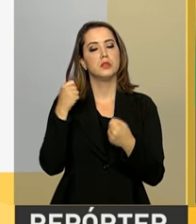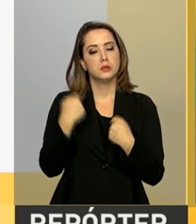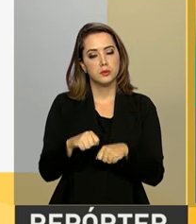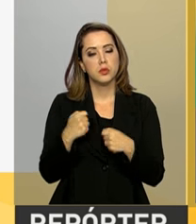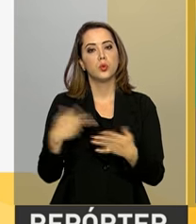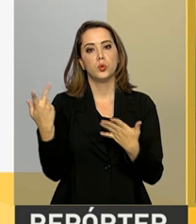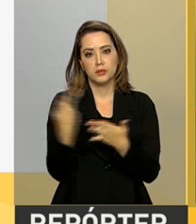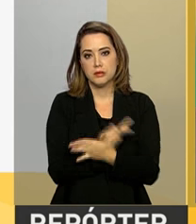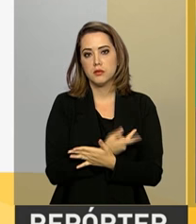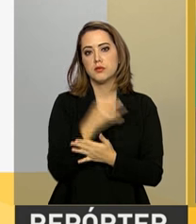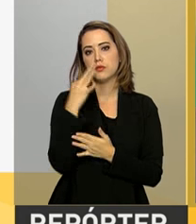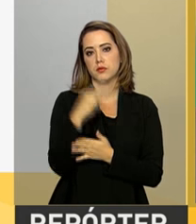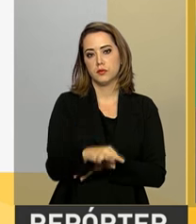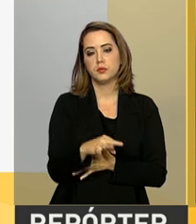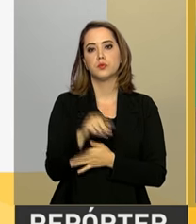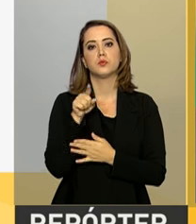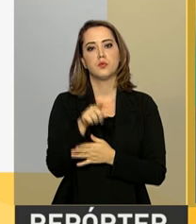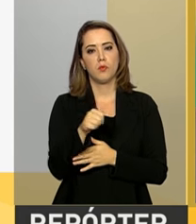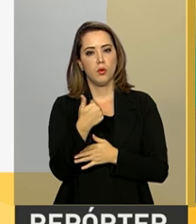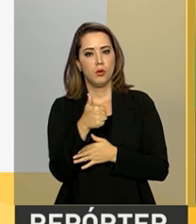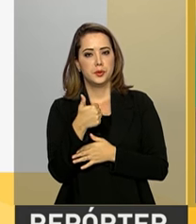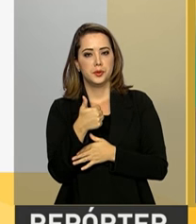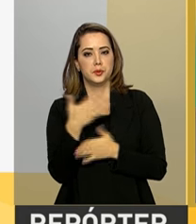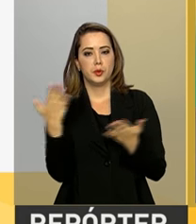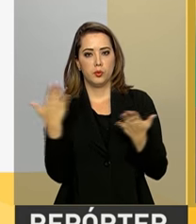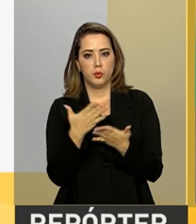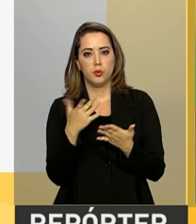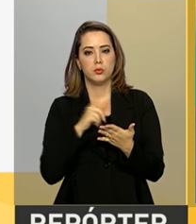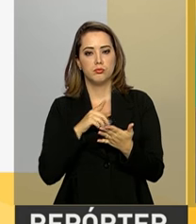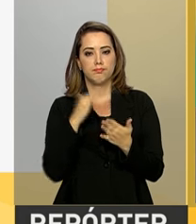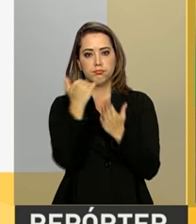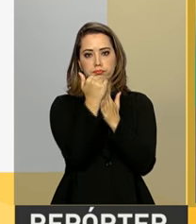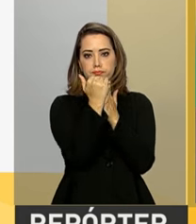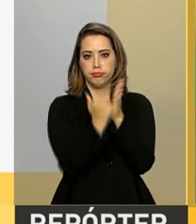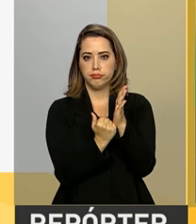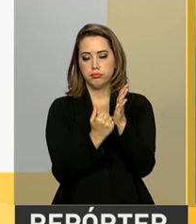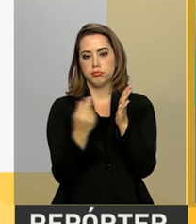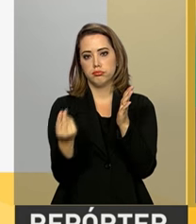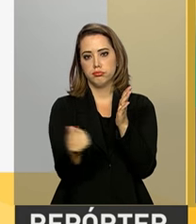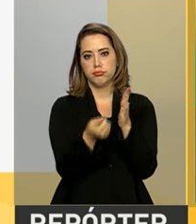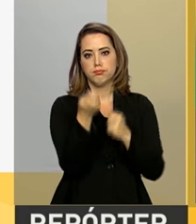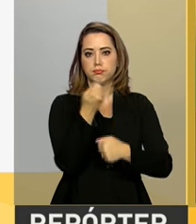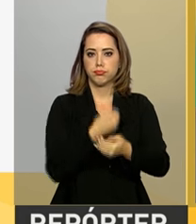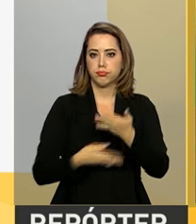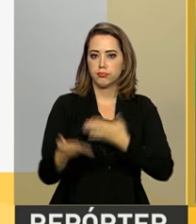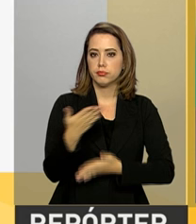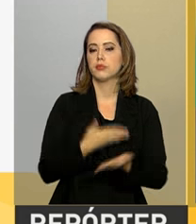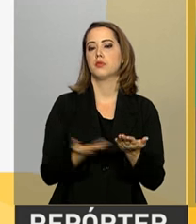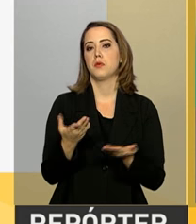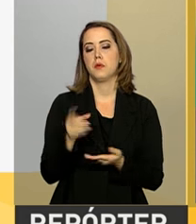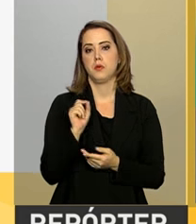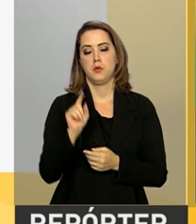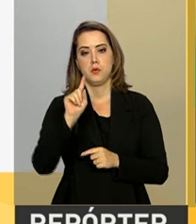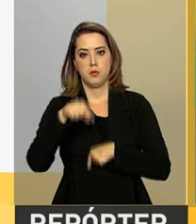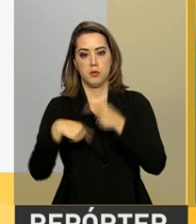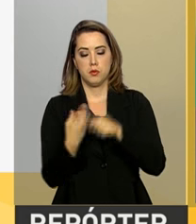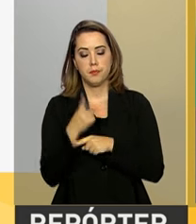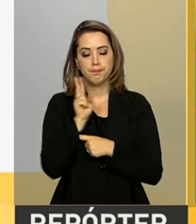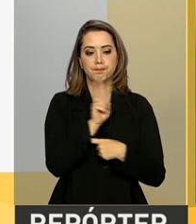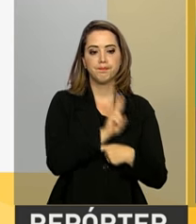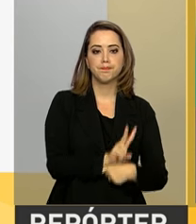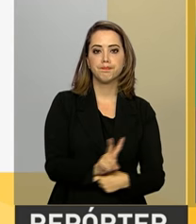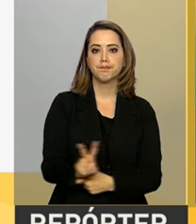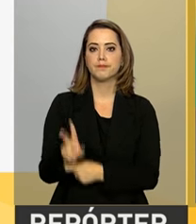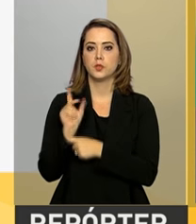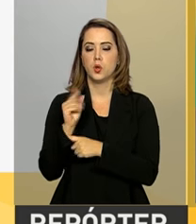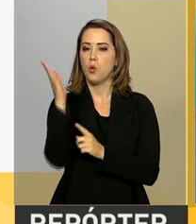consolidem porque nesse primeiro momento houve você sabe que houve uma queda das bolsas né mas num segundo momento é que nós vamos verificar eh como